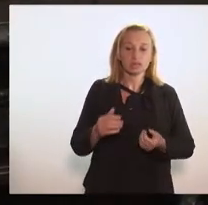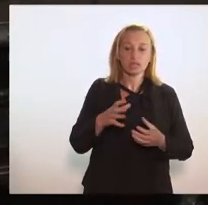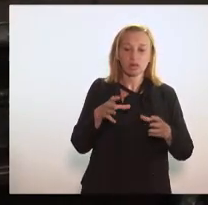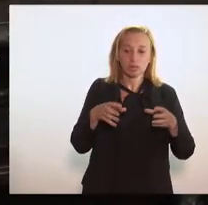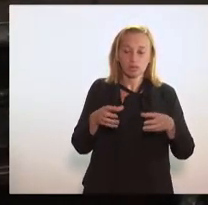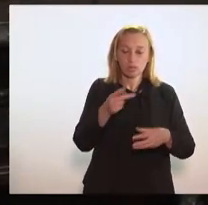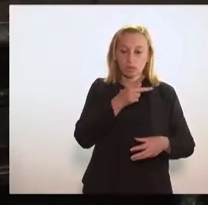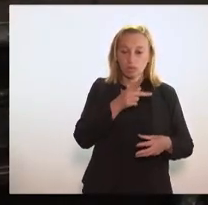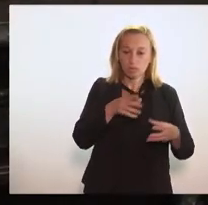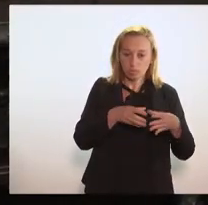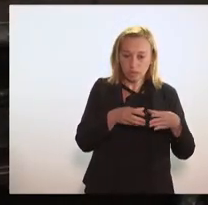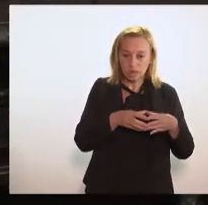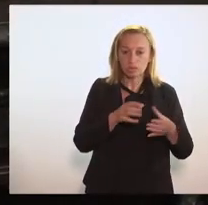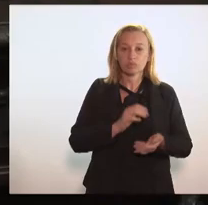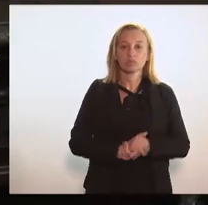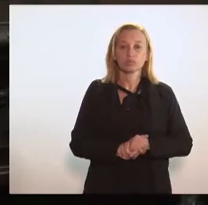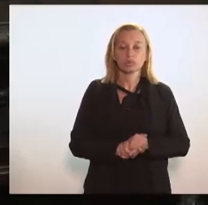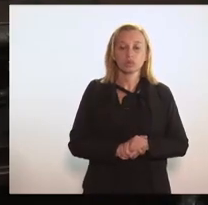Comissão